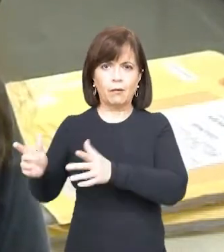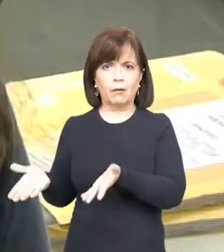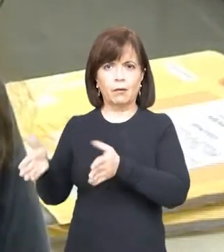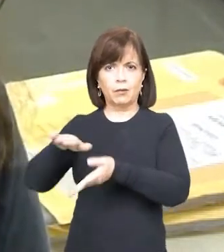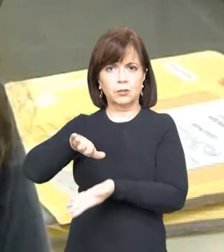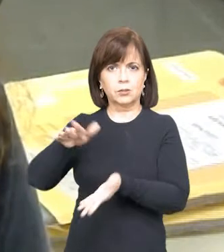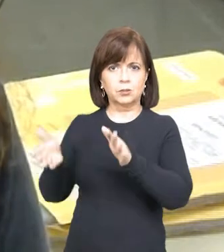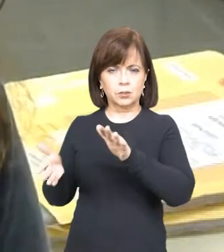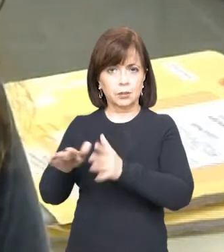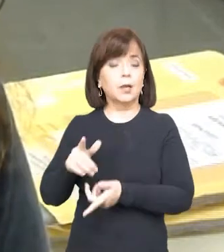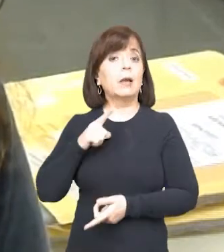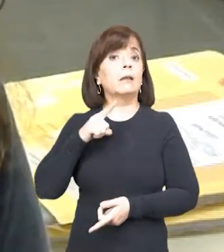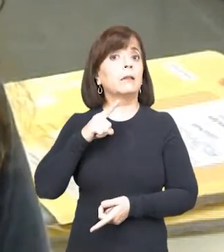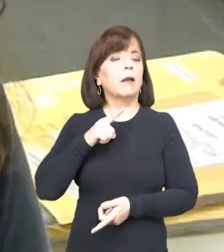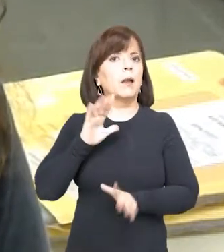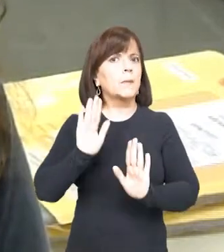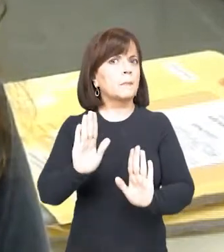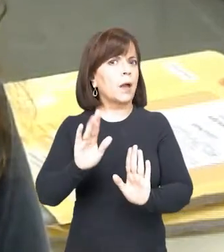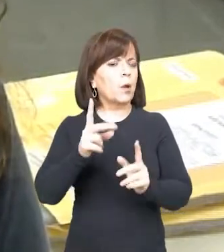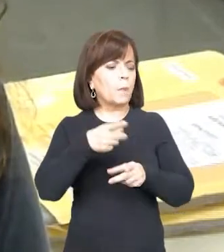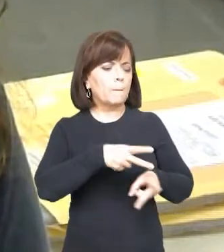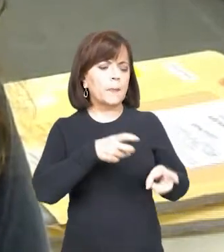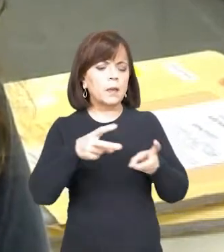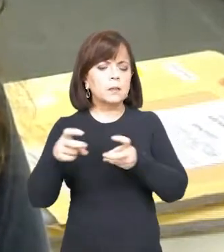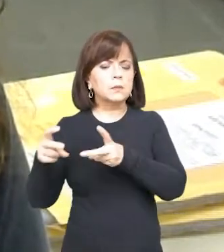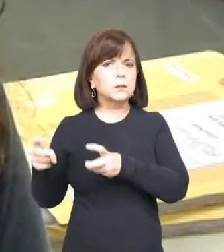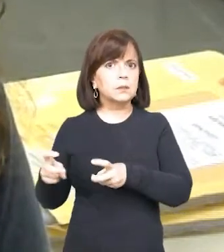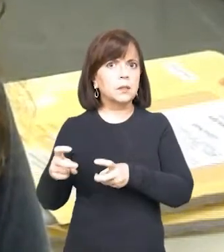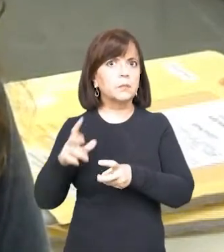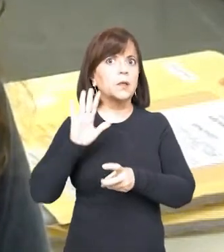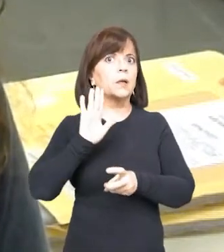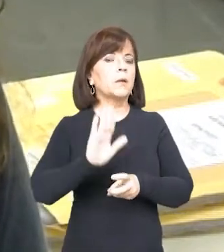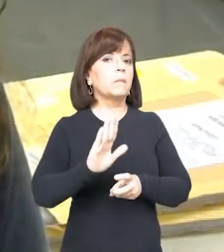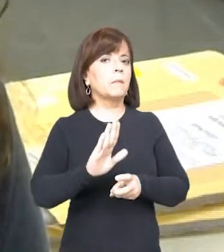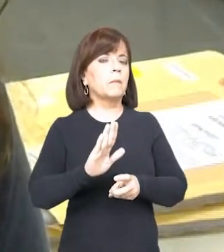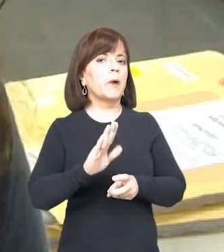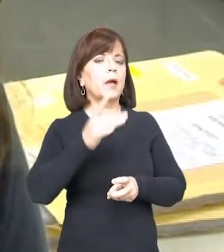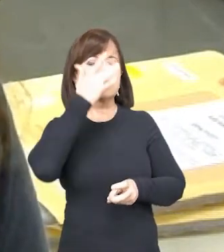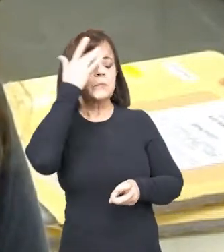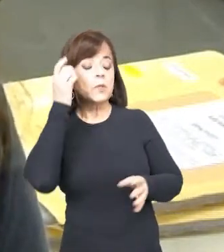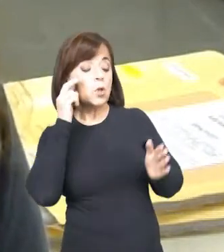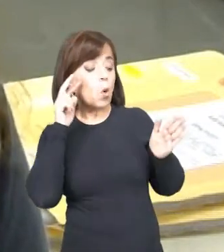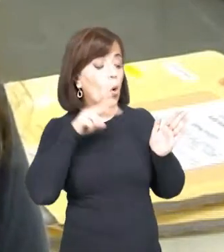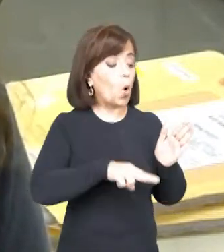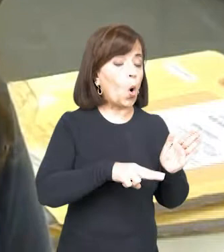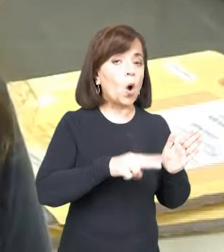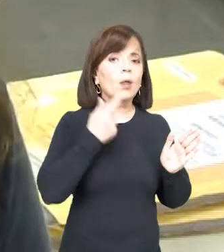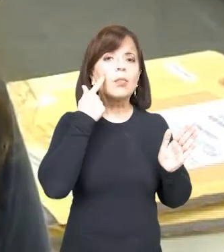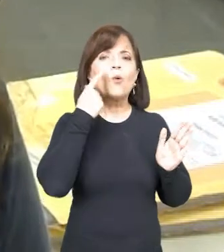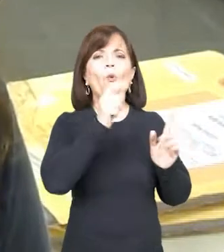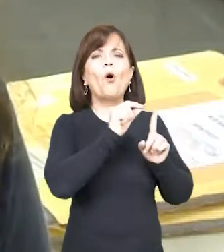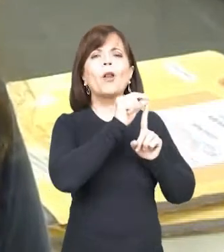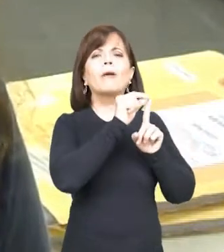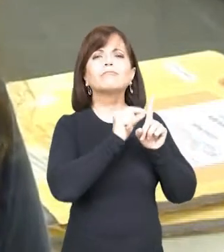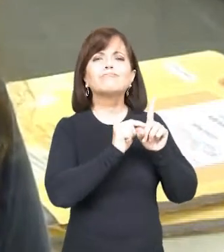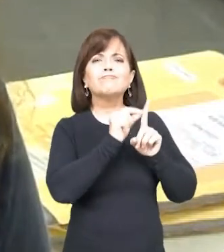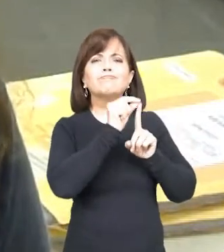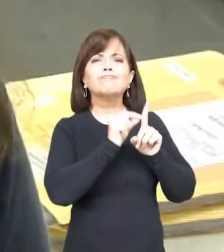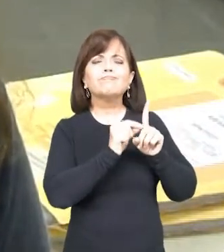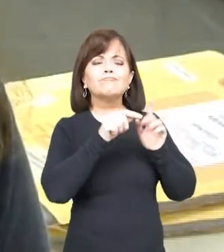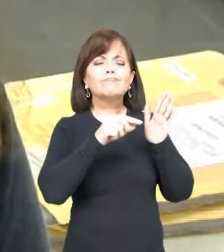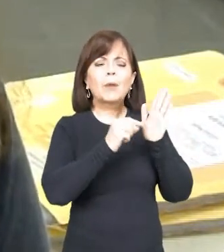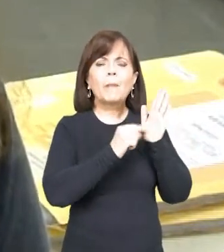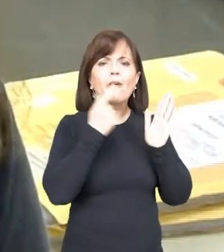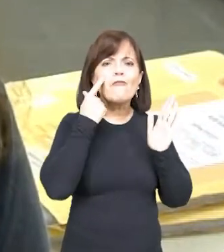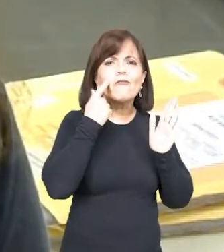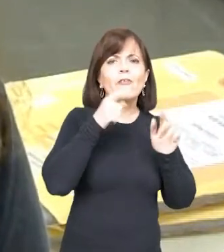que eu percebi é que o monitoramento da temperatura não tem sido tão rigoroso, né? Falta, por exemplo, um